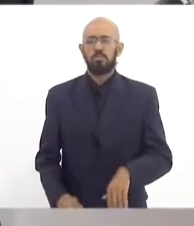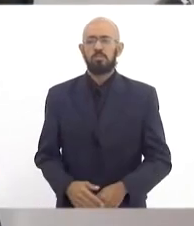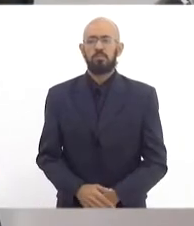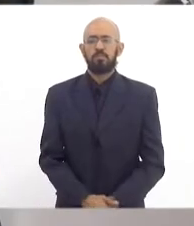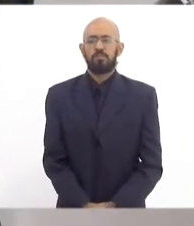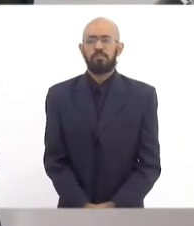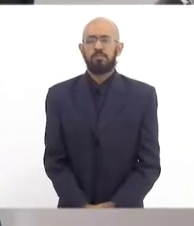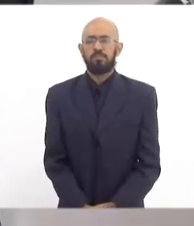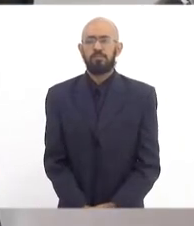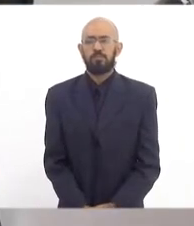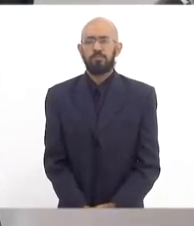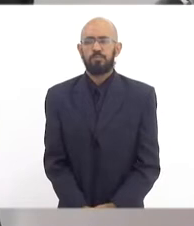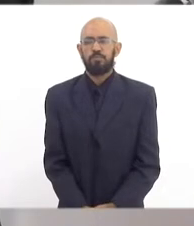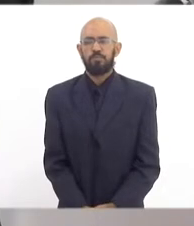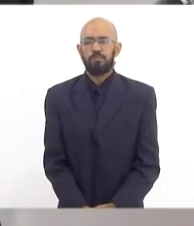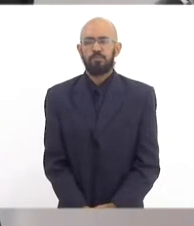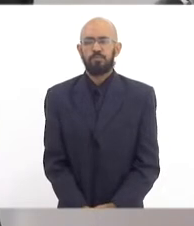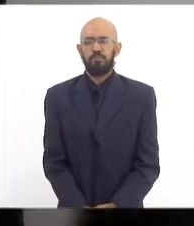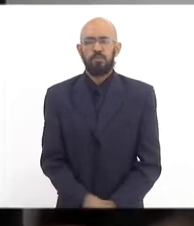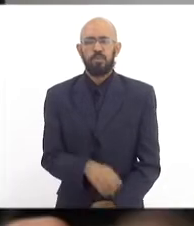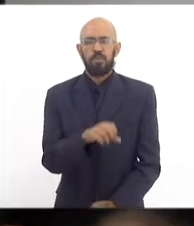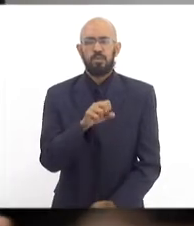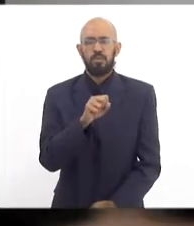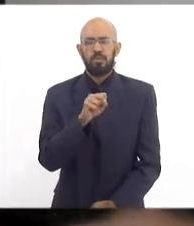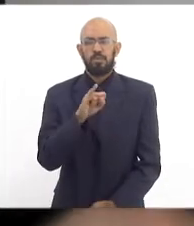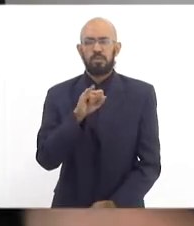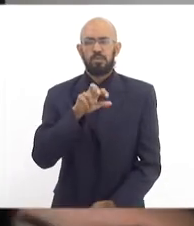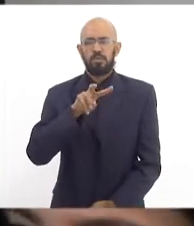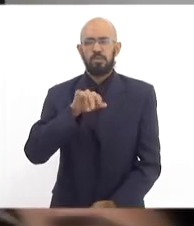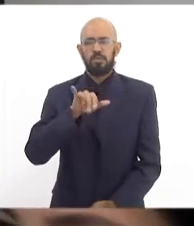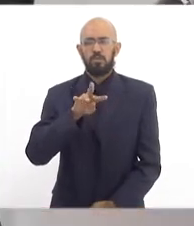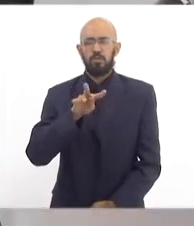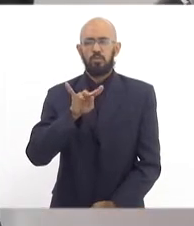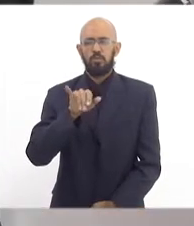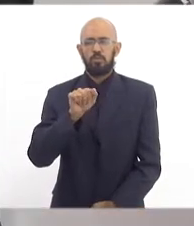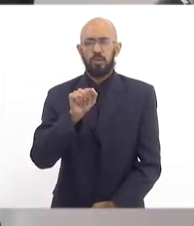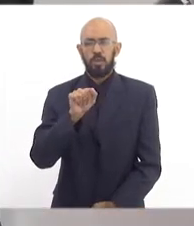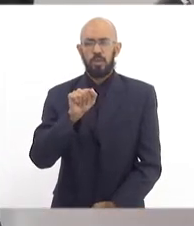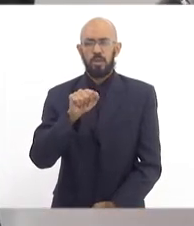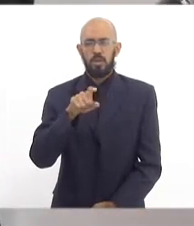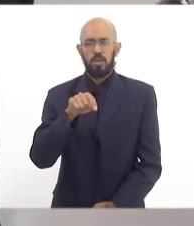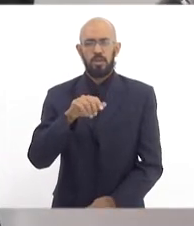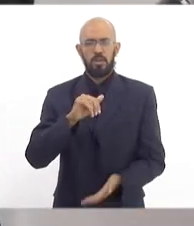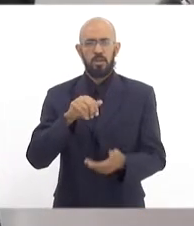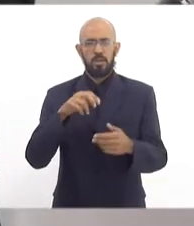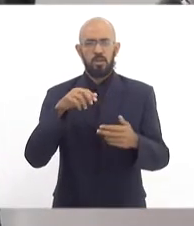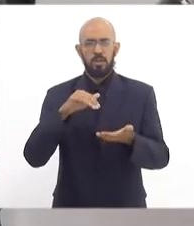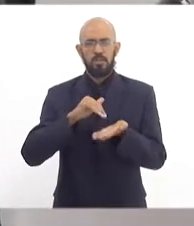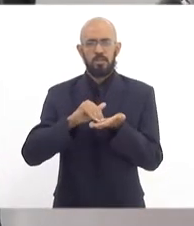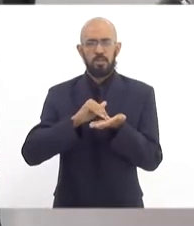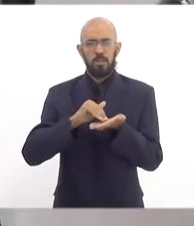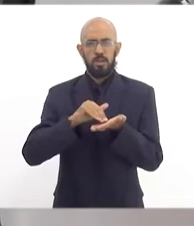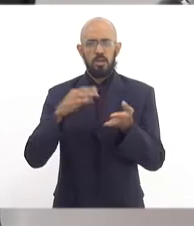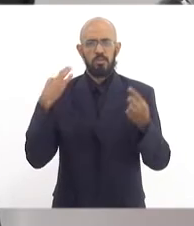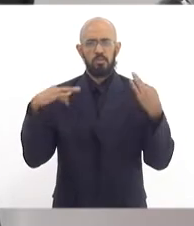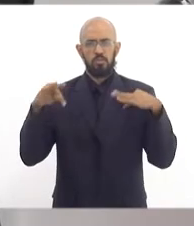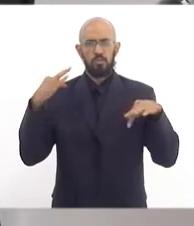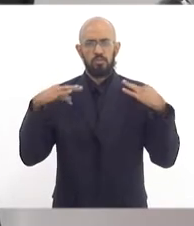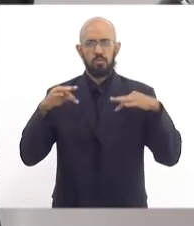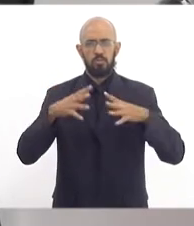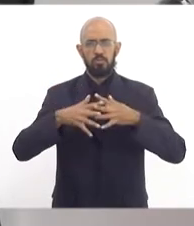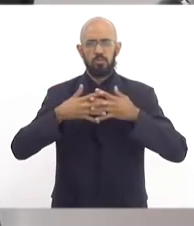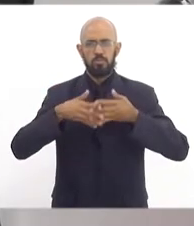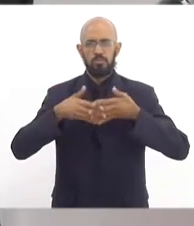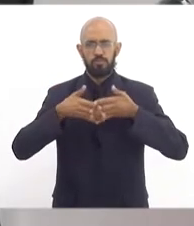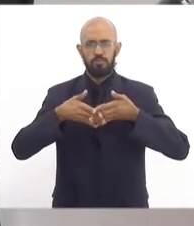tá bom perda a Silvia guidon Secretária de Turismo de Petrópolis e o